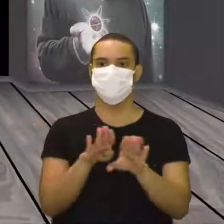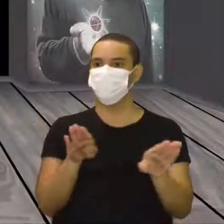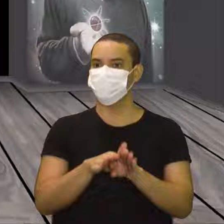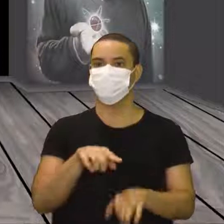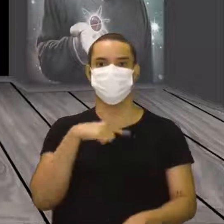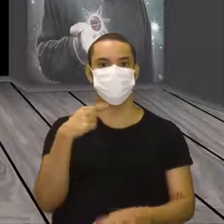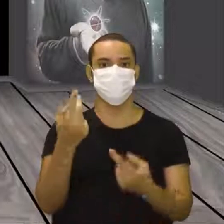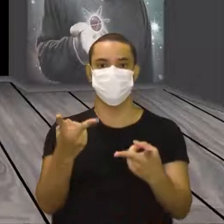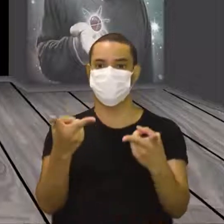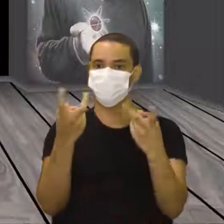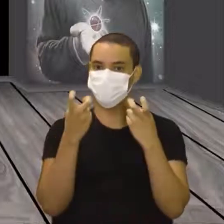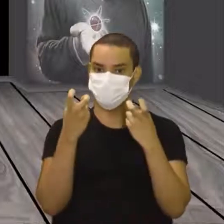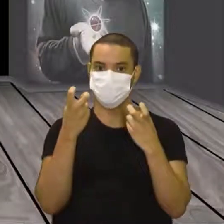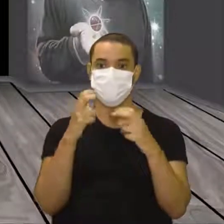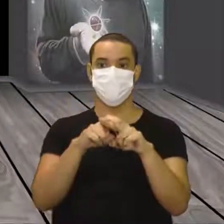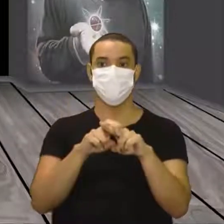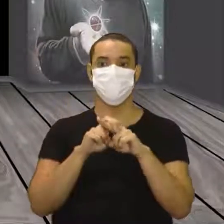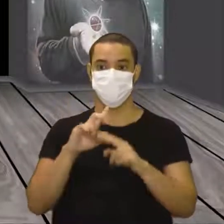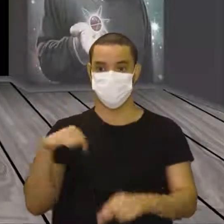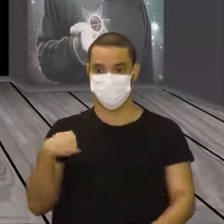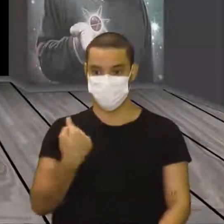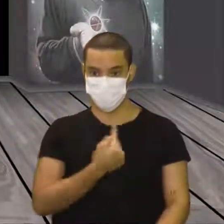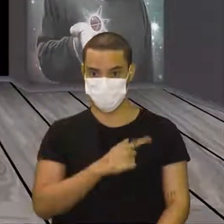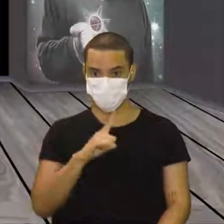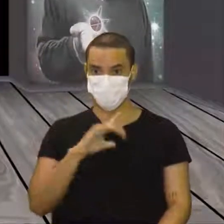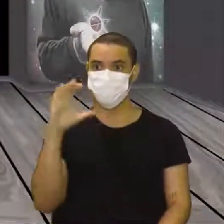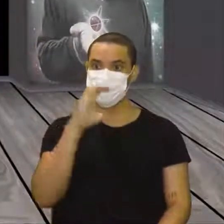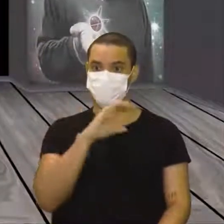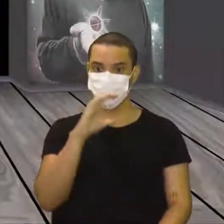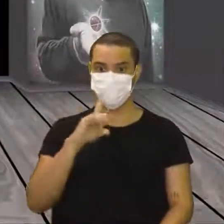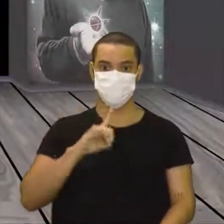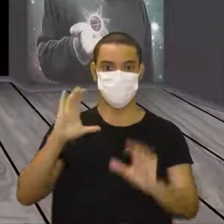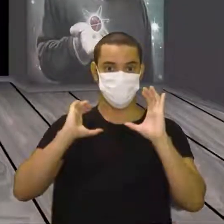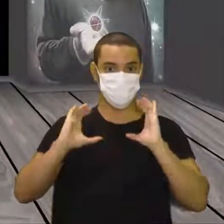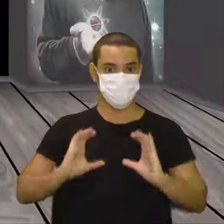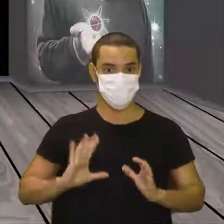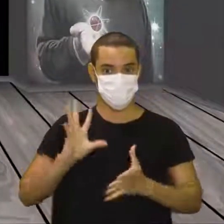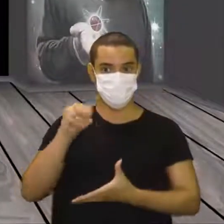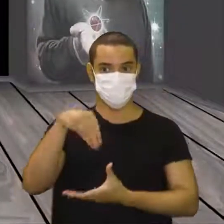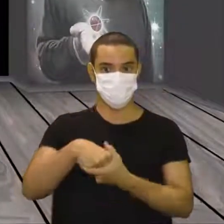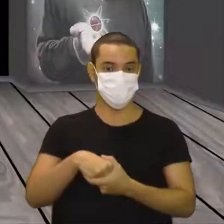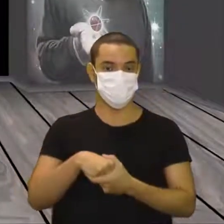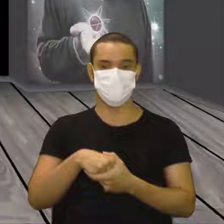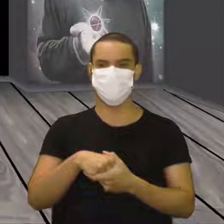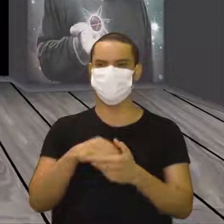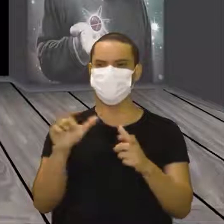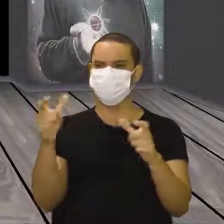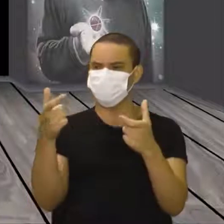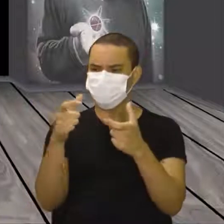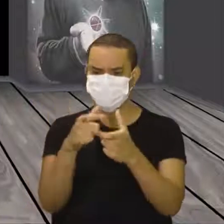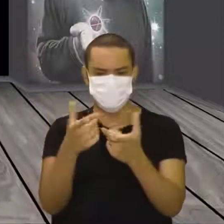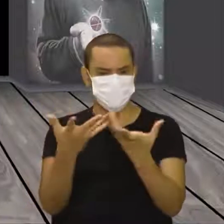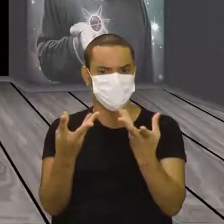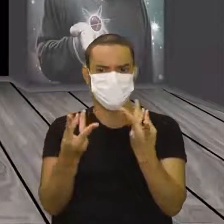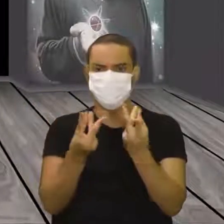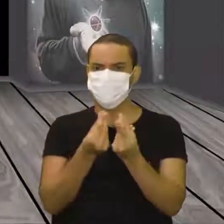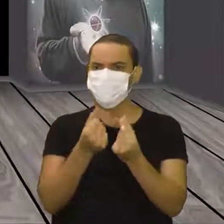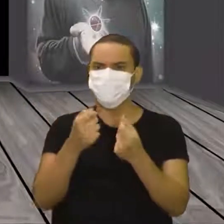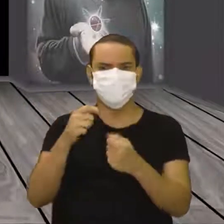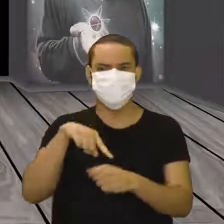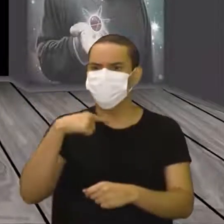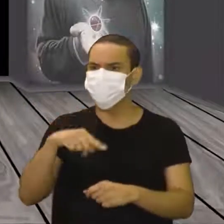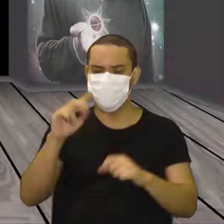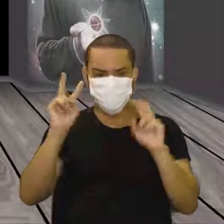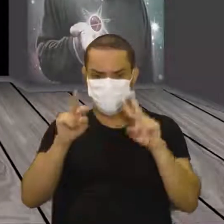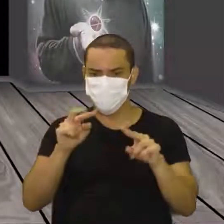imperceptível. Então, mesmo nós, com uma certa velocidade, tendo um comportamento ondulatório, ele é tão pequeno, tão pequeno, tão pequeno, mas muito